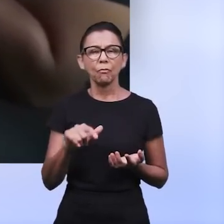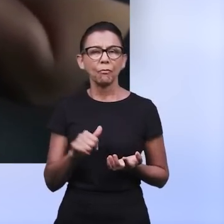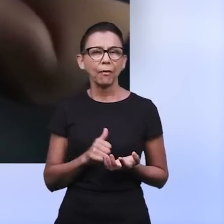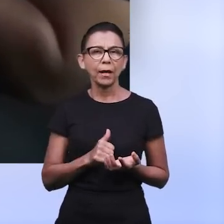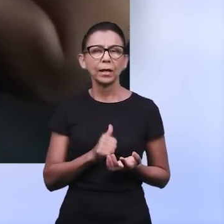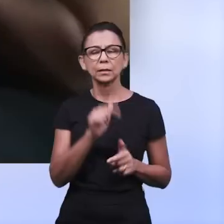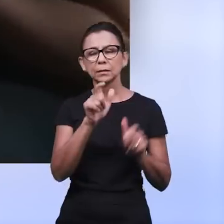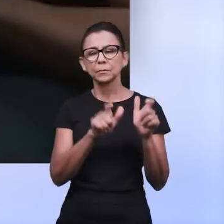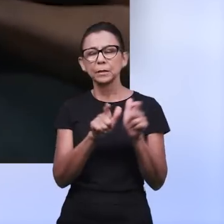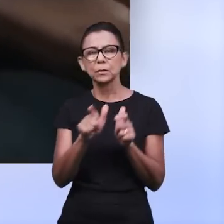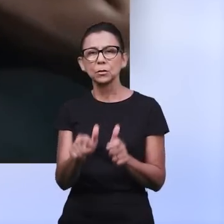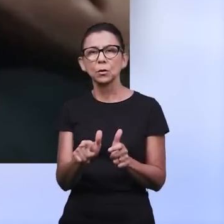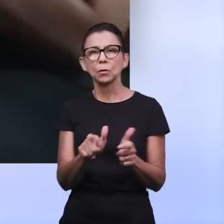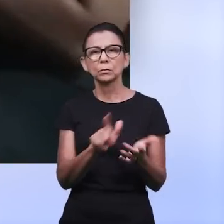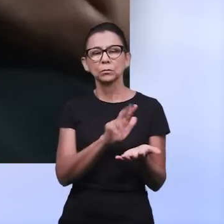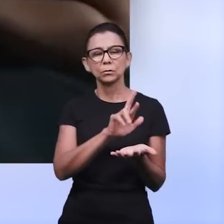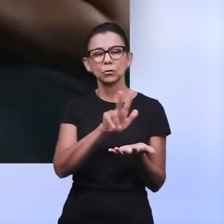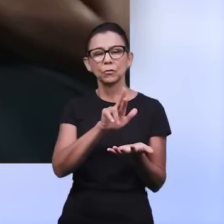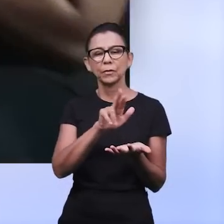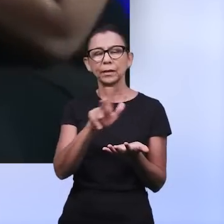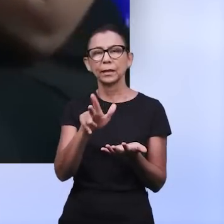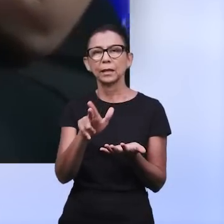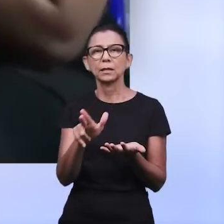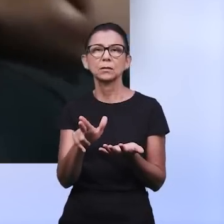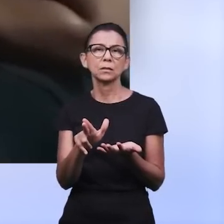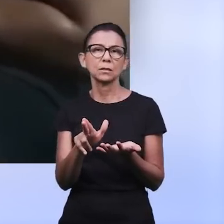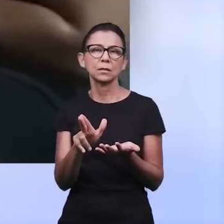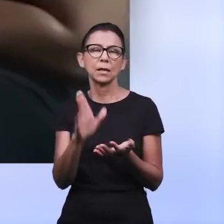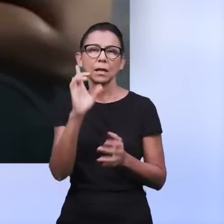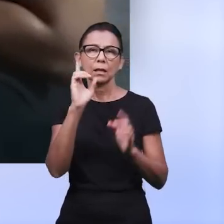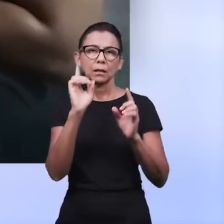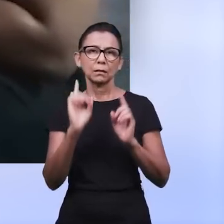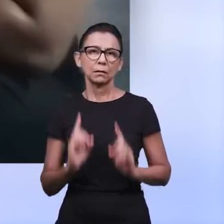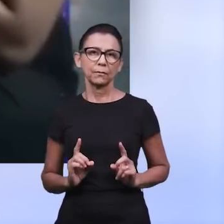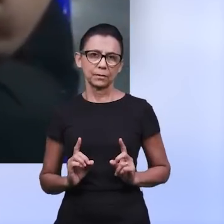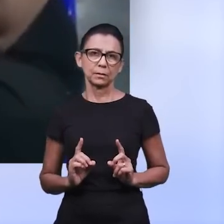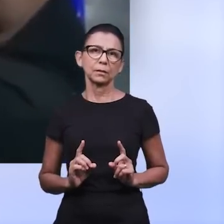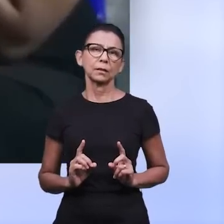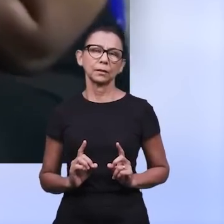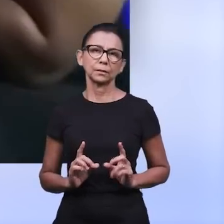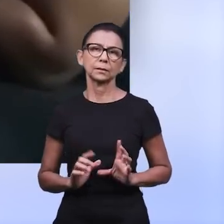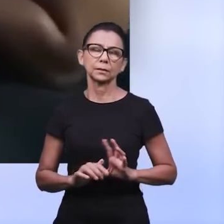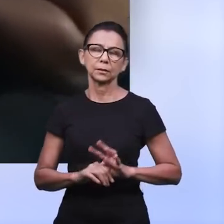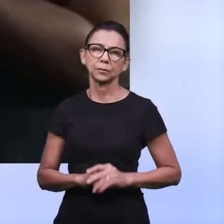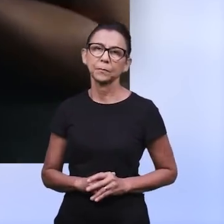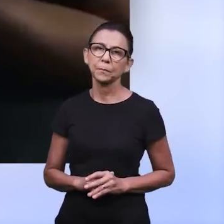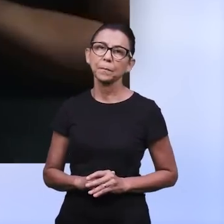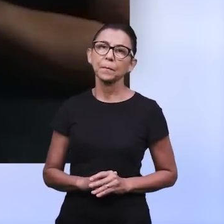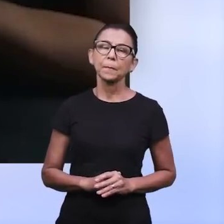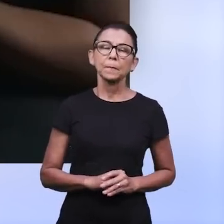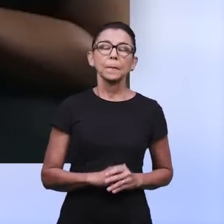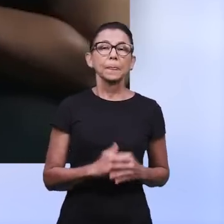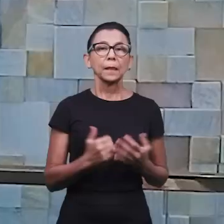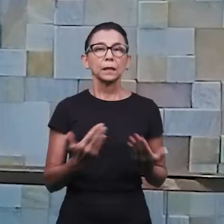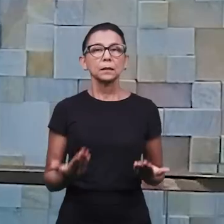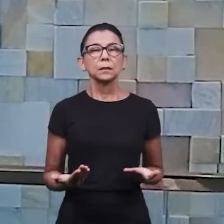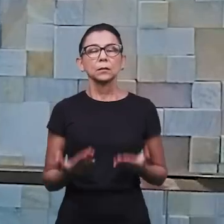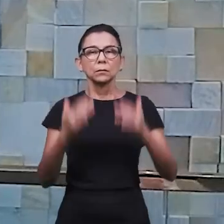a auditiva, também pegamos a deficiência motora, aqui tanto aquelas pessoas com paralisia